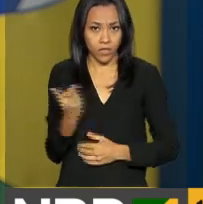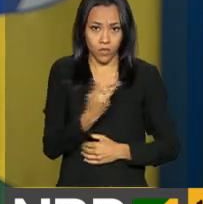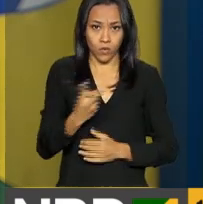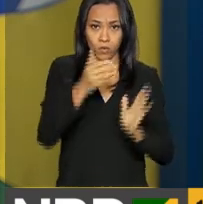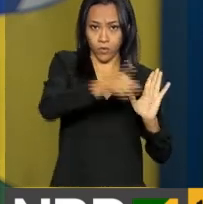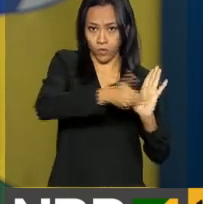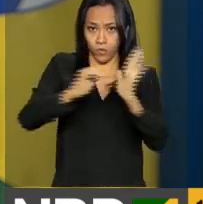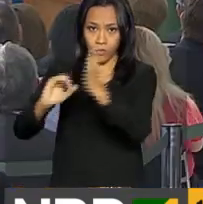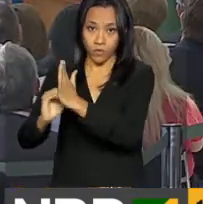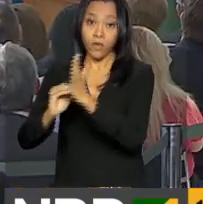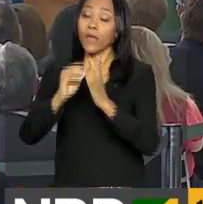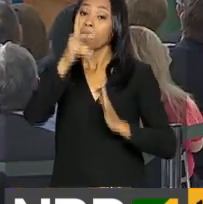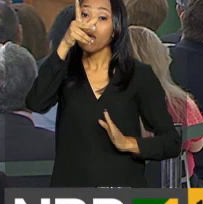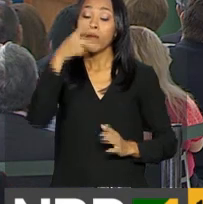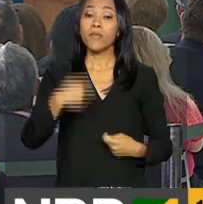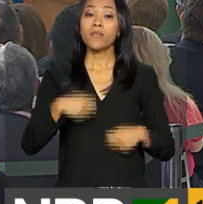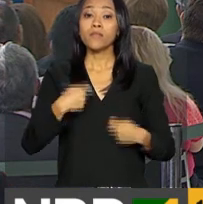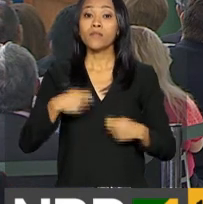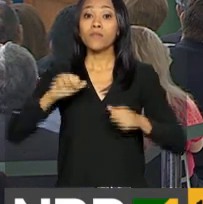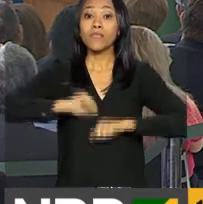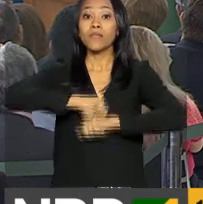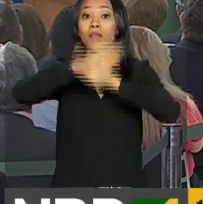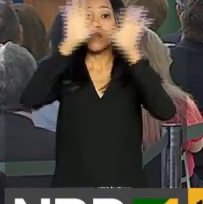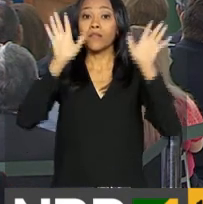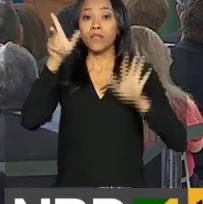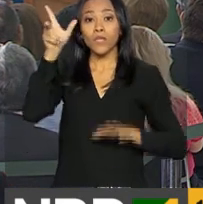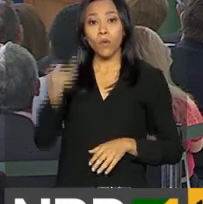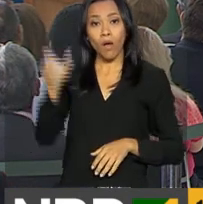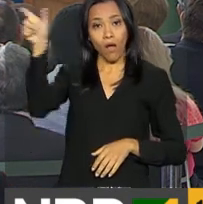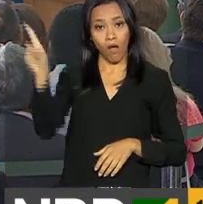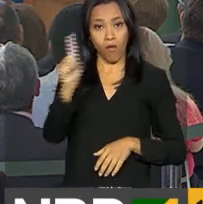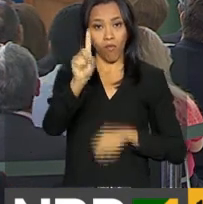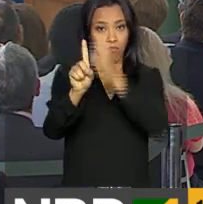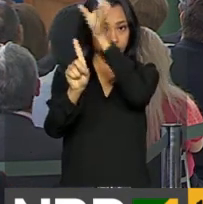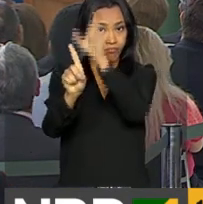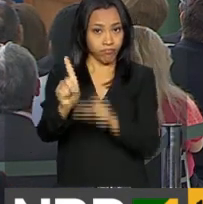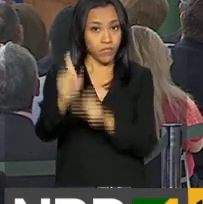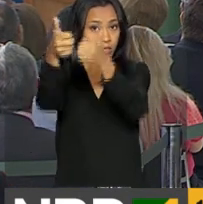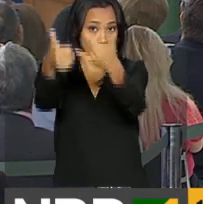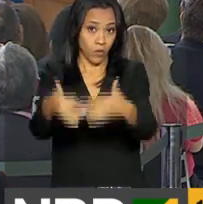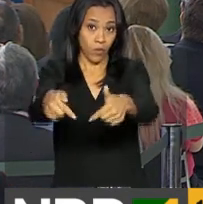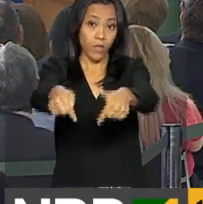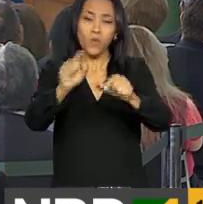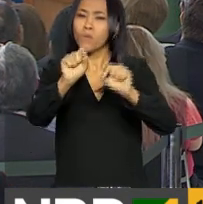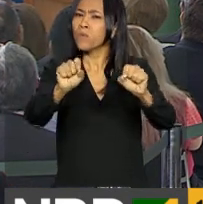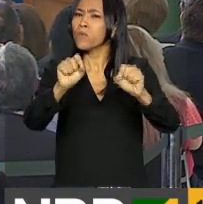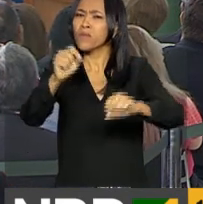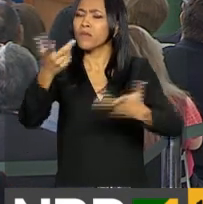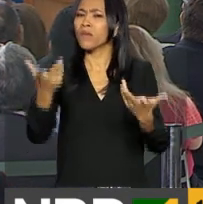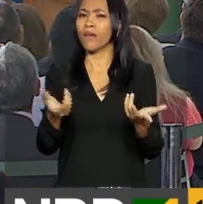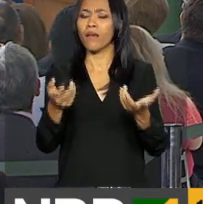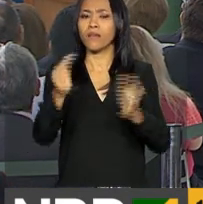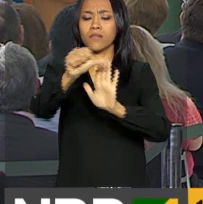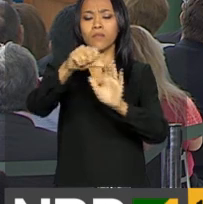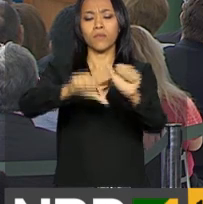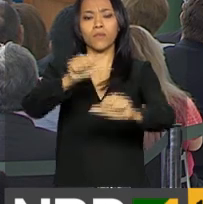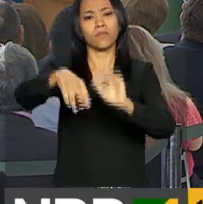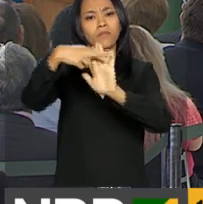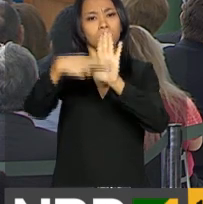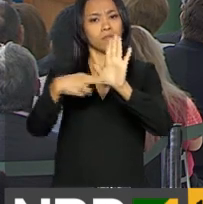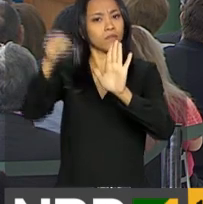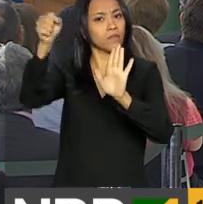preciso esclarecer, como fez o Paulo, o que é hoje a reforma da Previdência. E eu digo com a maior tranquilidade, meus